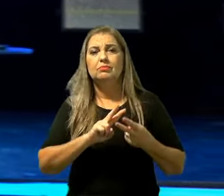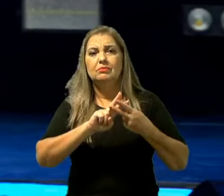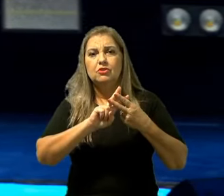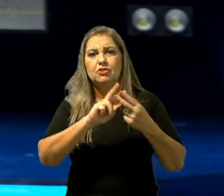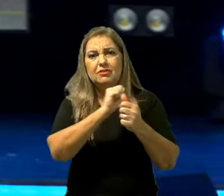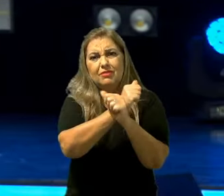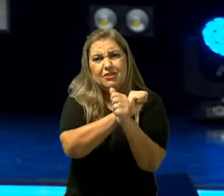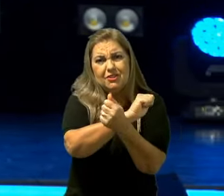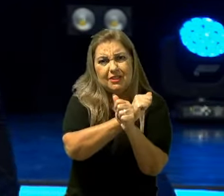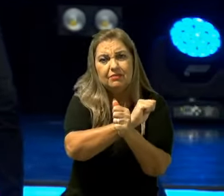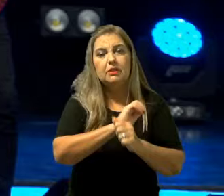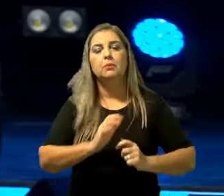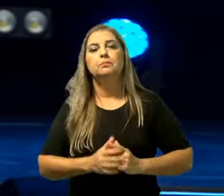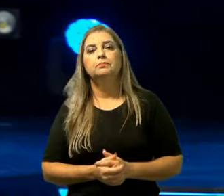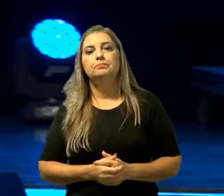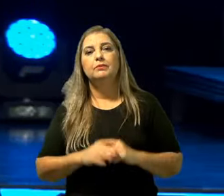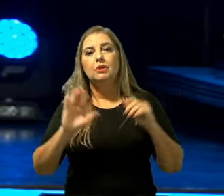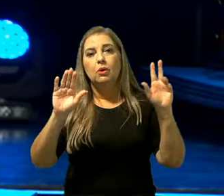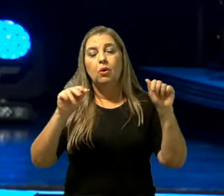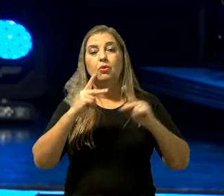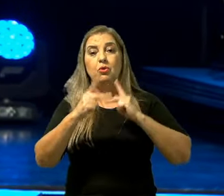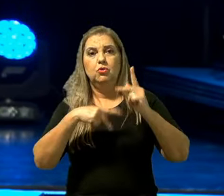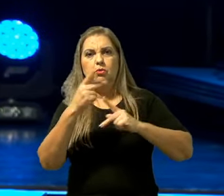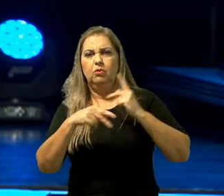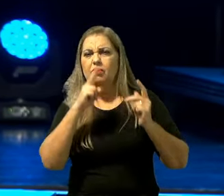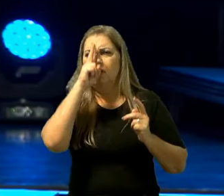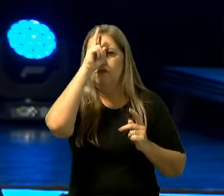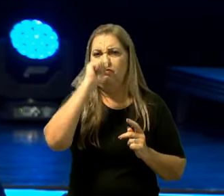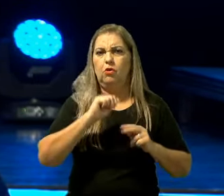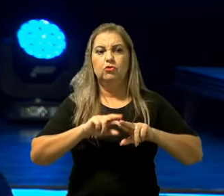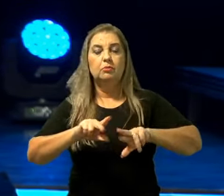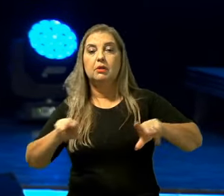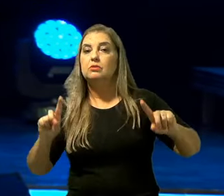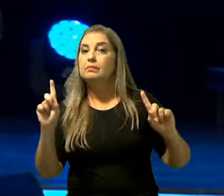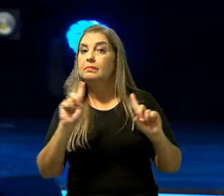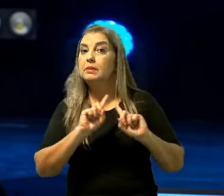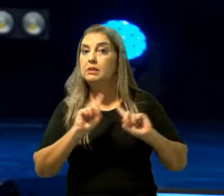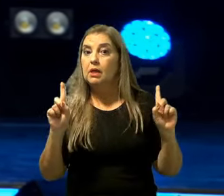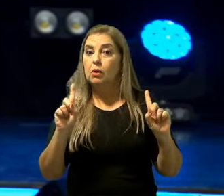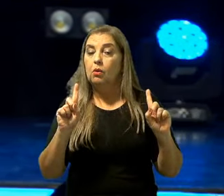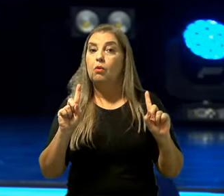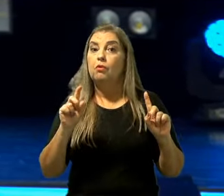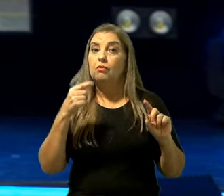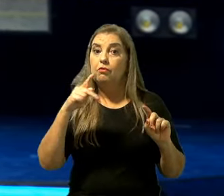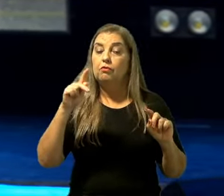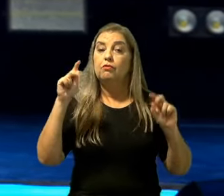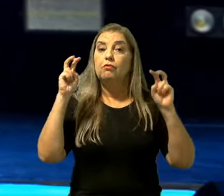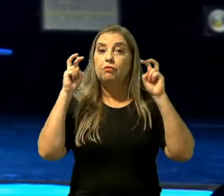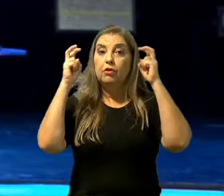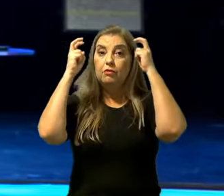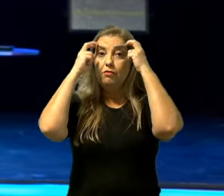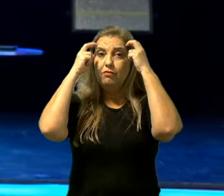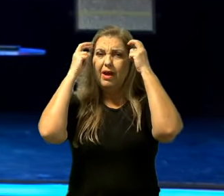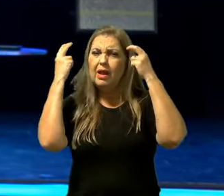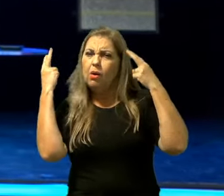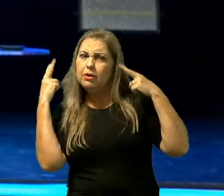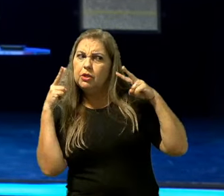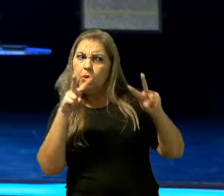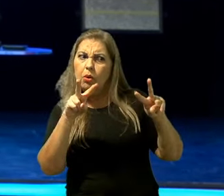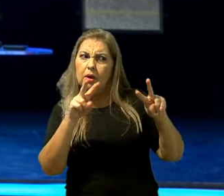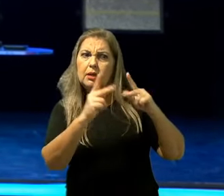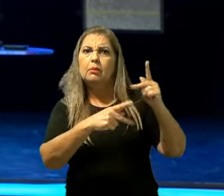de Israel que virou e falou assim: olha, o nosso povo é mais forte e mais numeroso. Não, foi Faraó que olha para o povo.